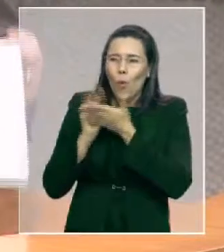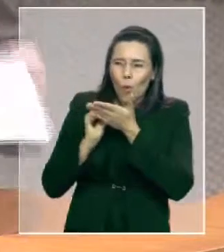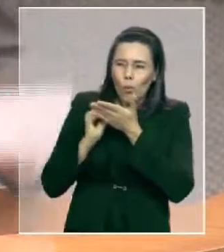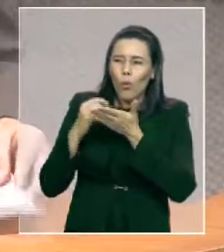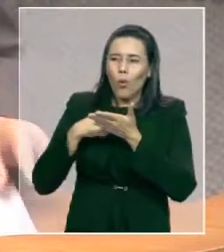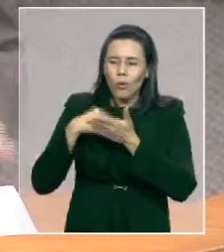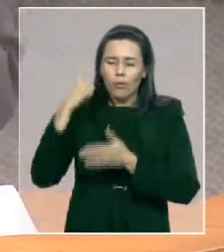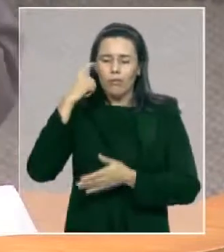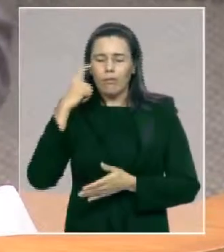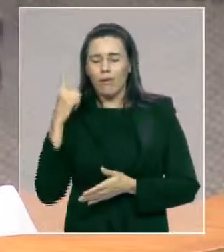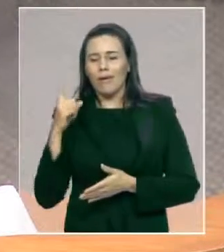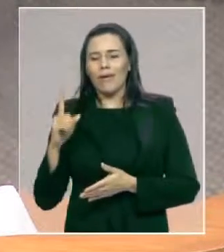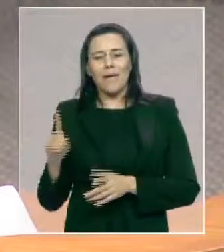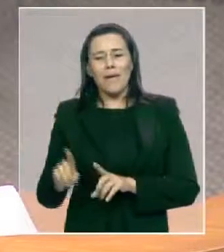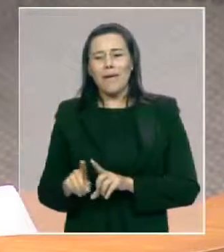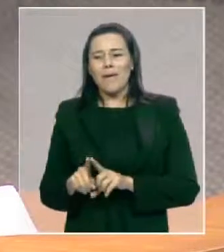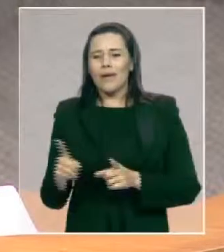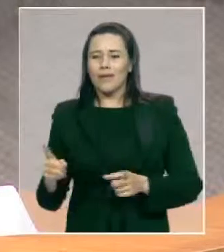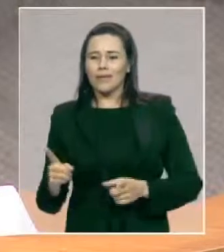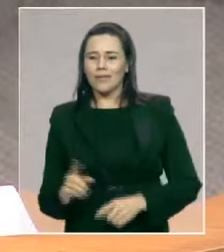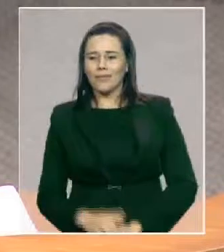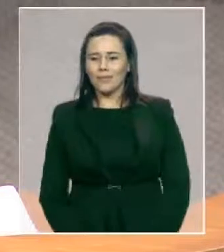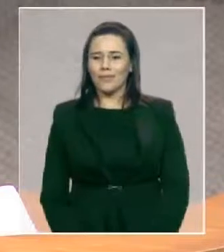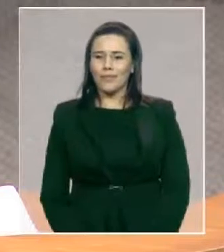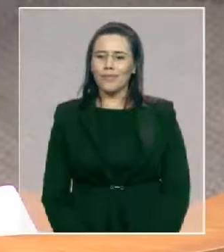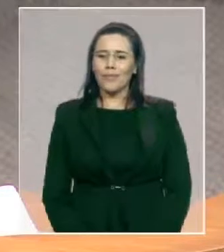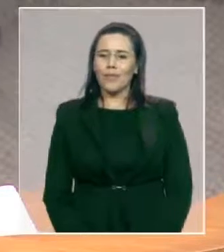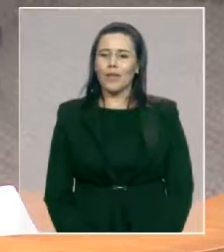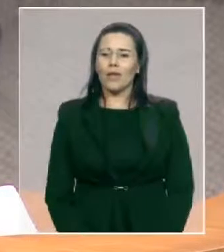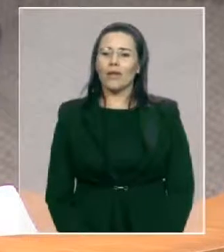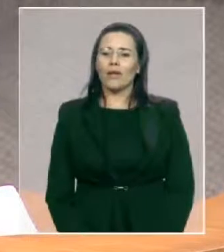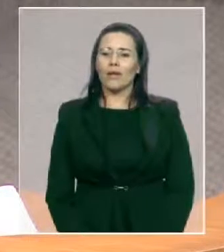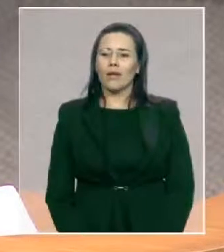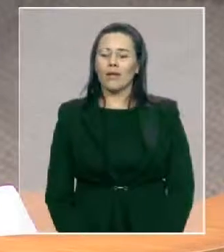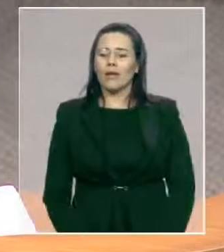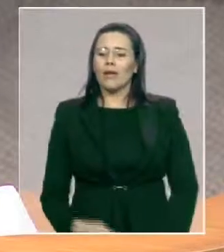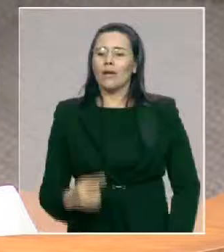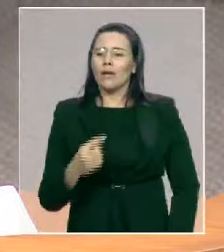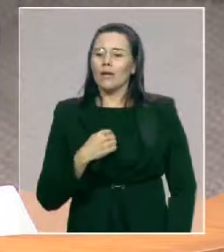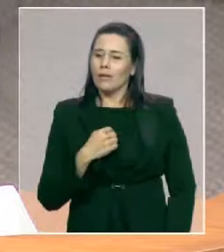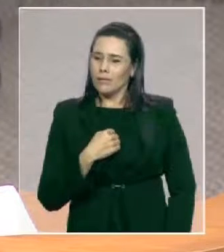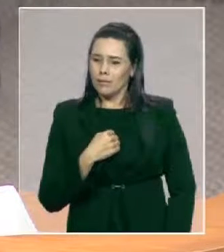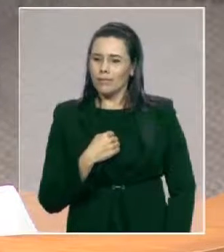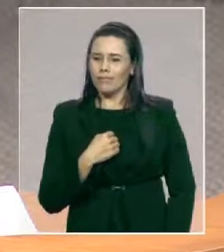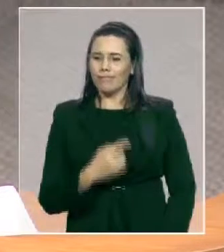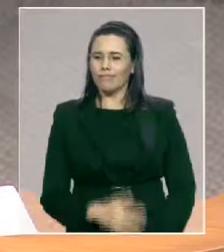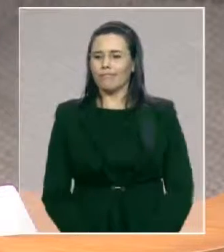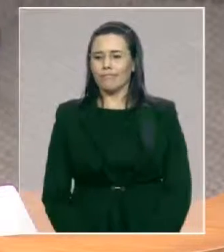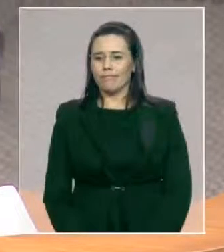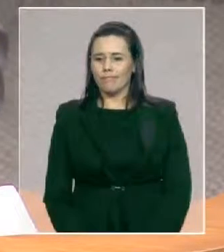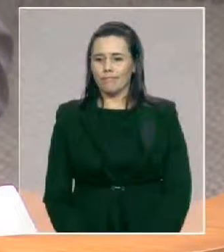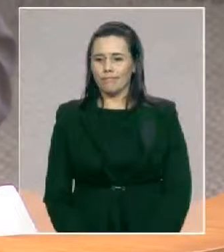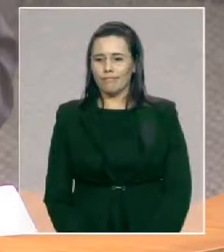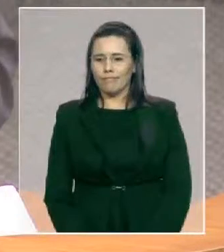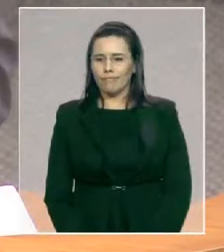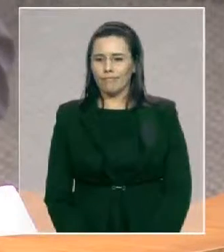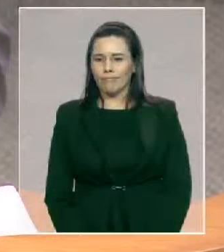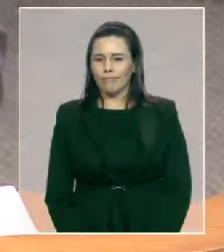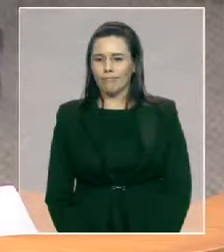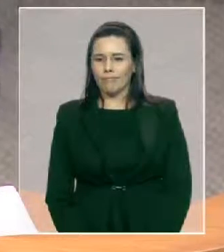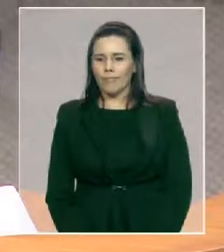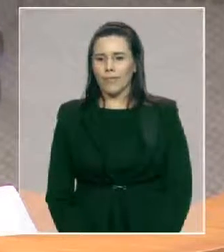são 164 anos. Jamais viu, Eduardo? Hoje está